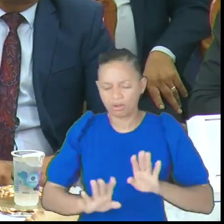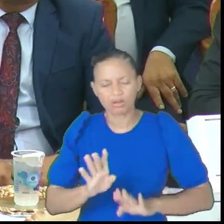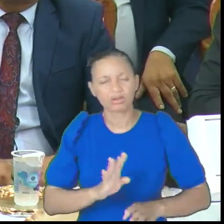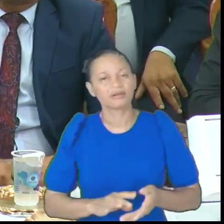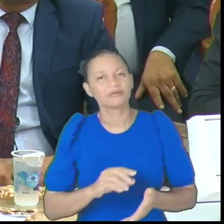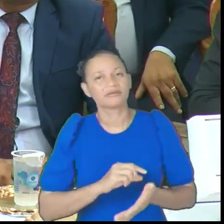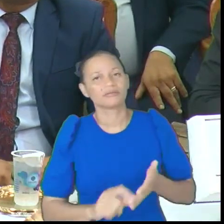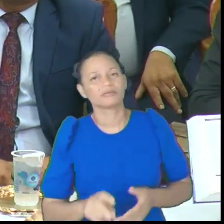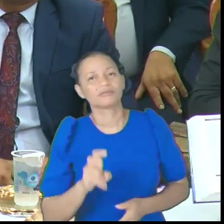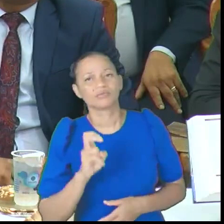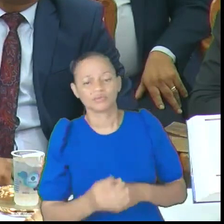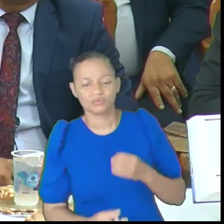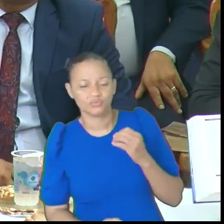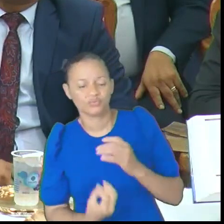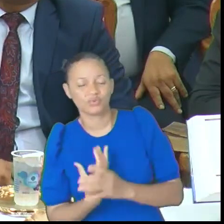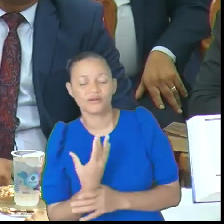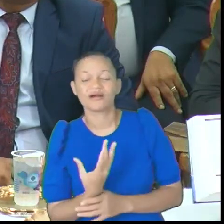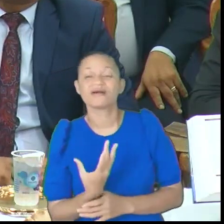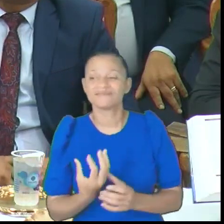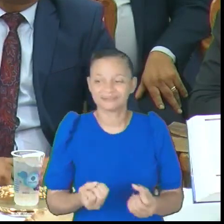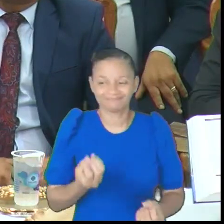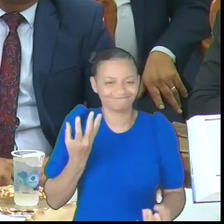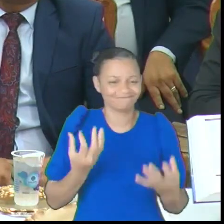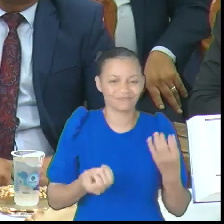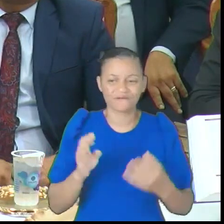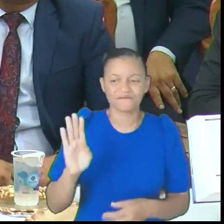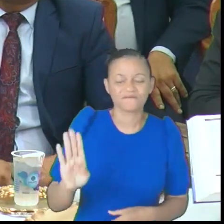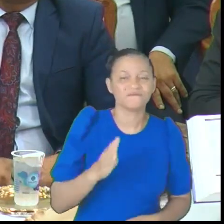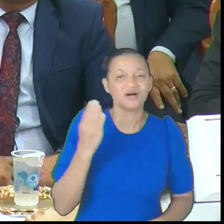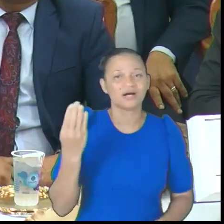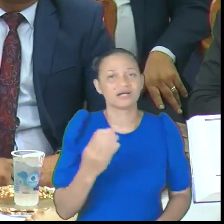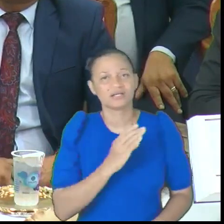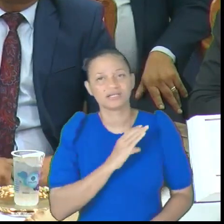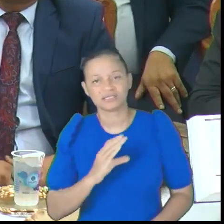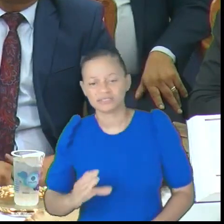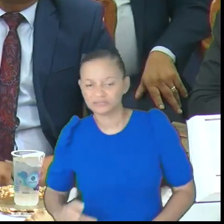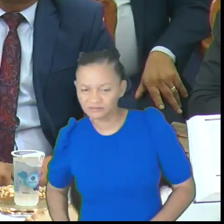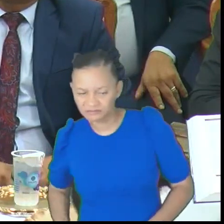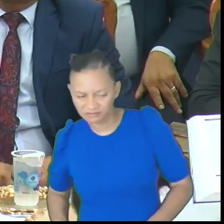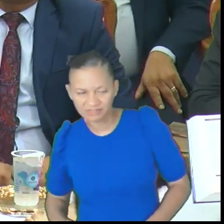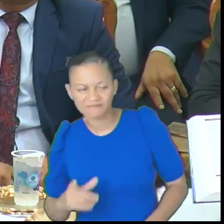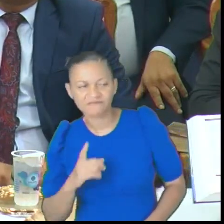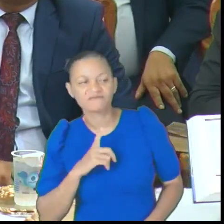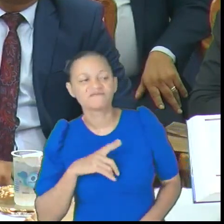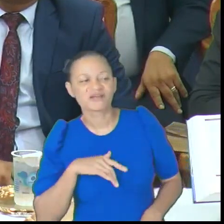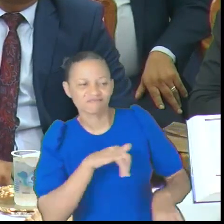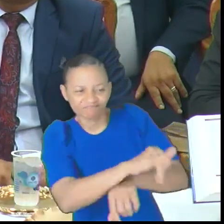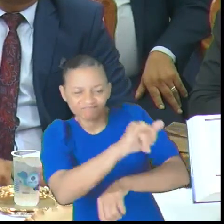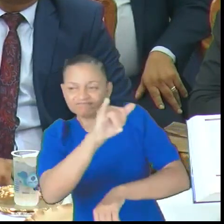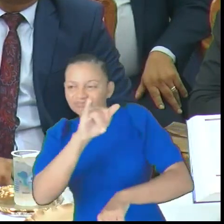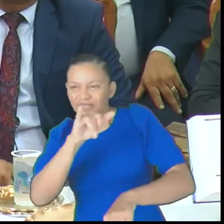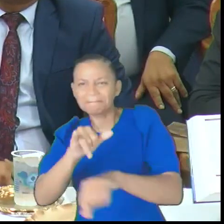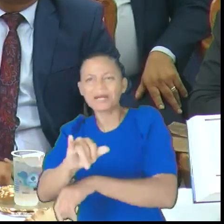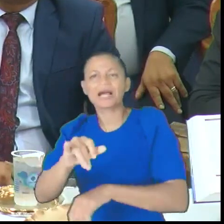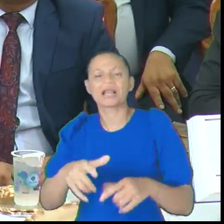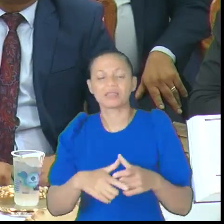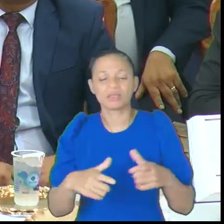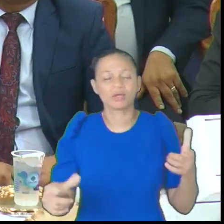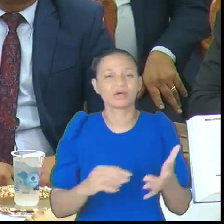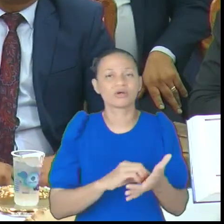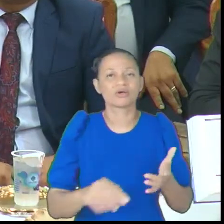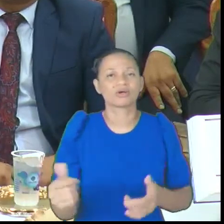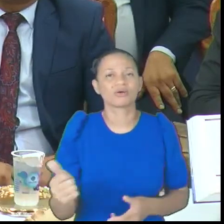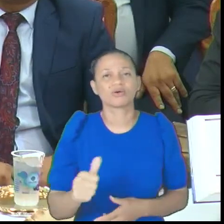e surgirão muitos falsos cristos e enganarão a muitos. No 11: